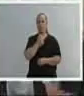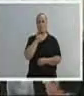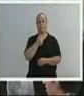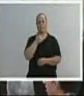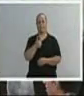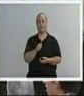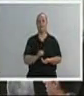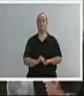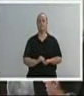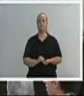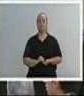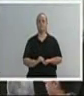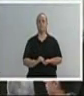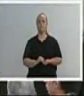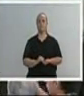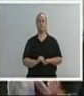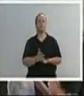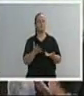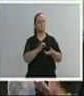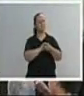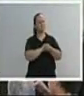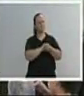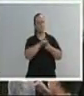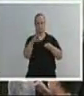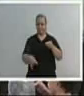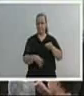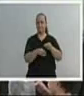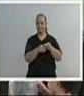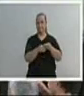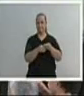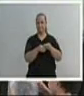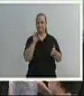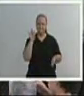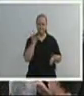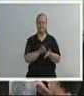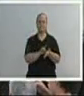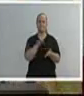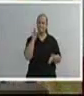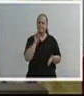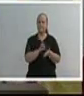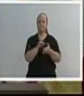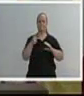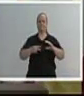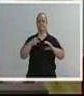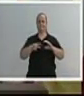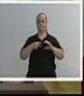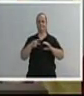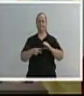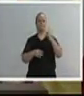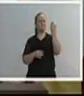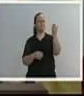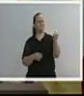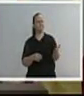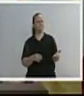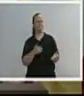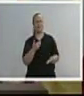vereador. Meus parabéns pela complementação, vereador Ivan. Com certeza, essa casa, Ivan, essa casa perde, não tendo no ano que vem aqui vereadores